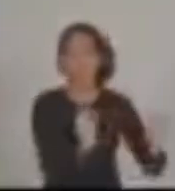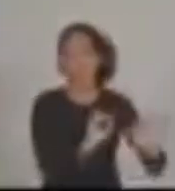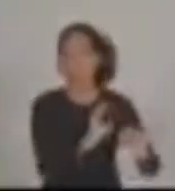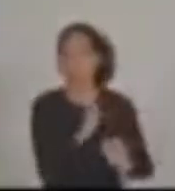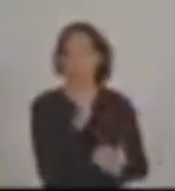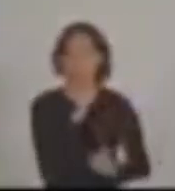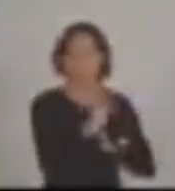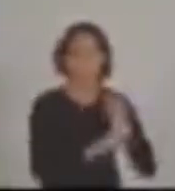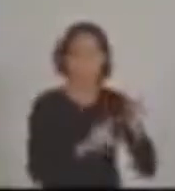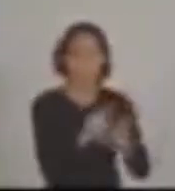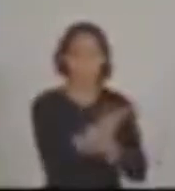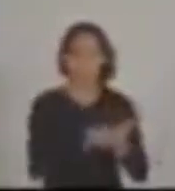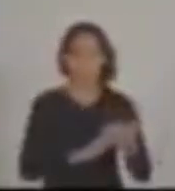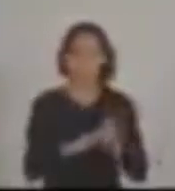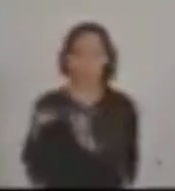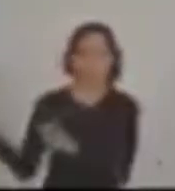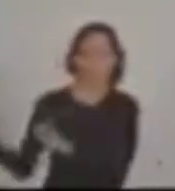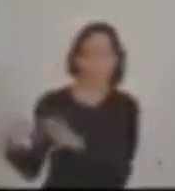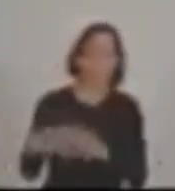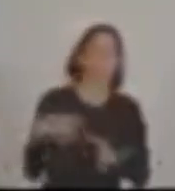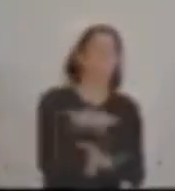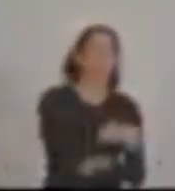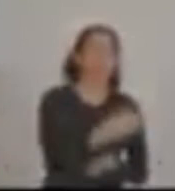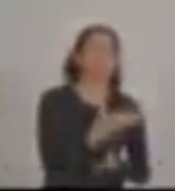povo. Pois bem,